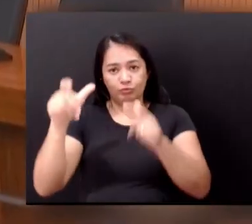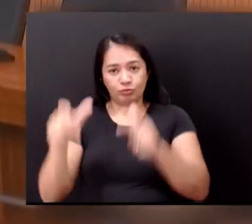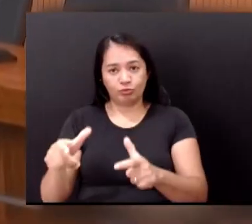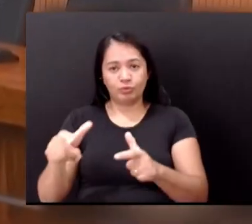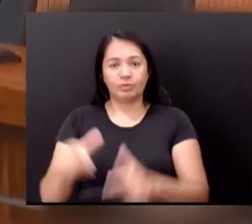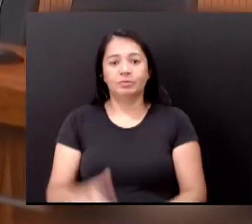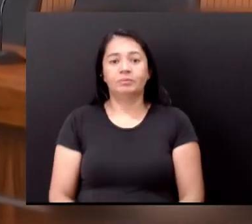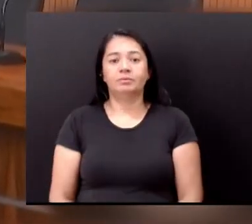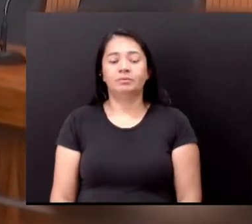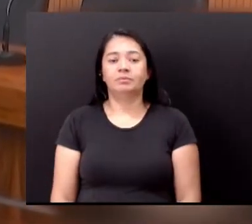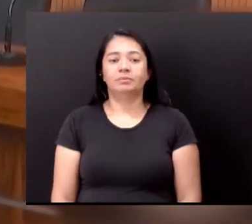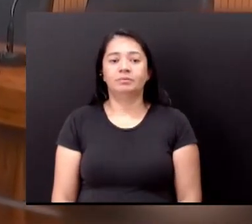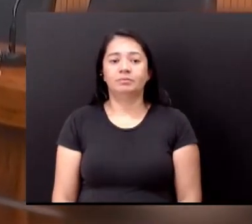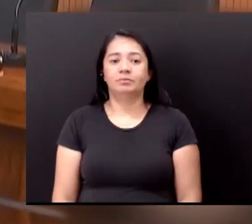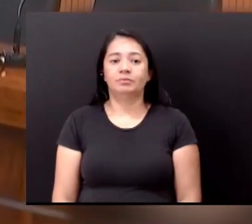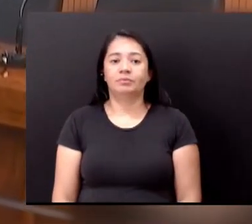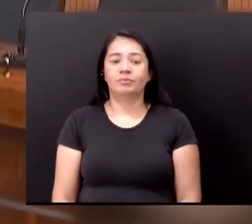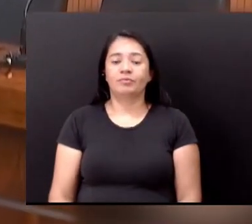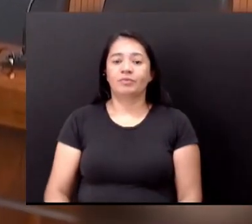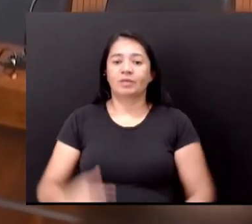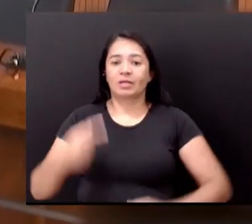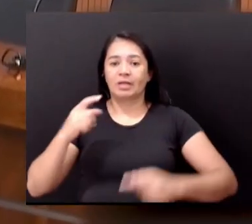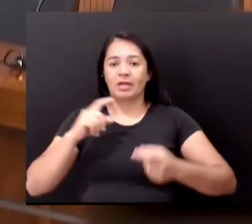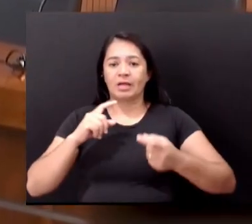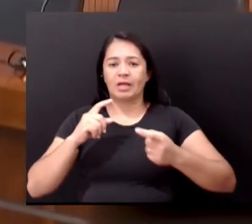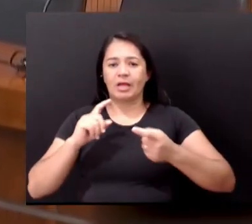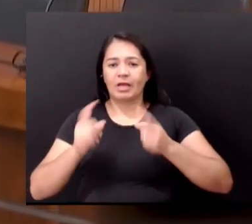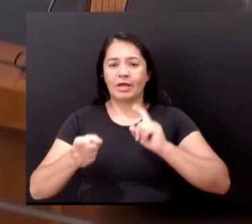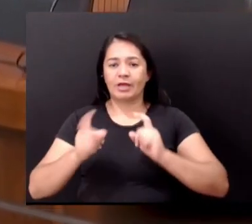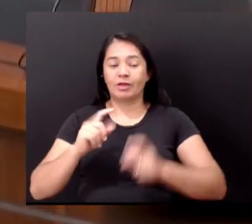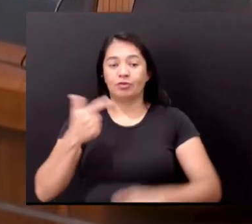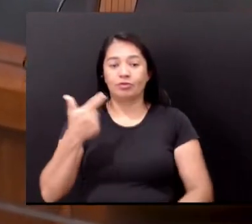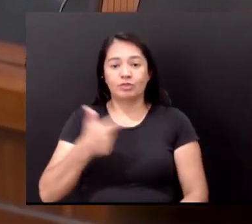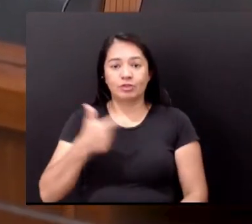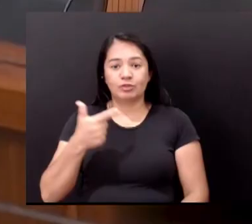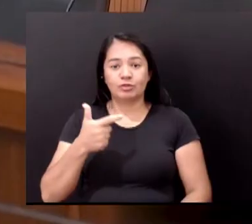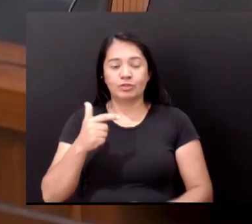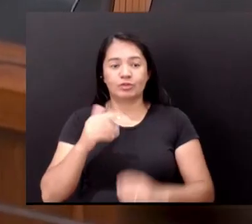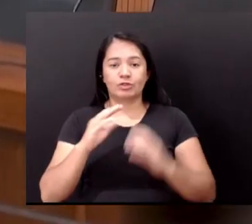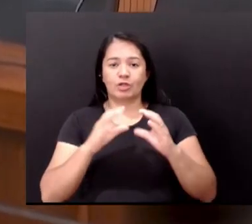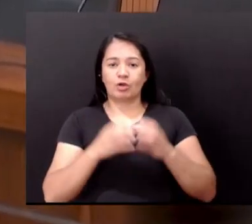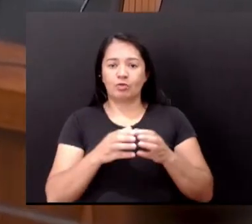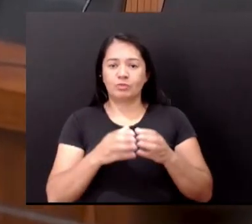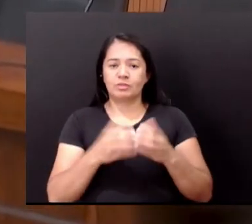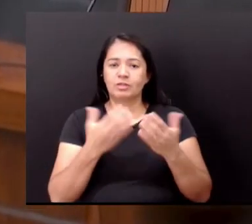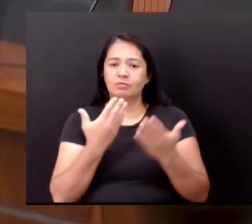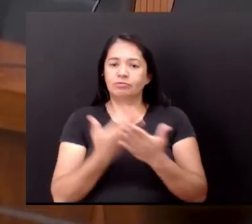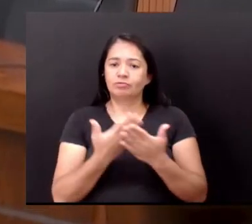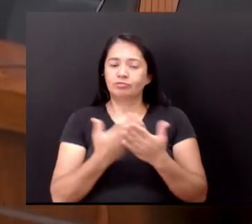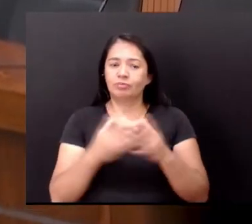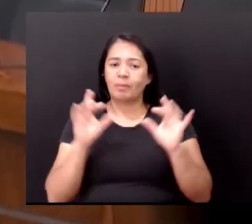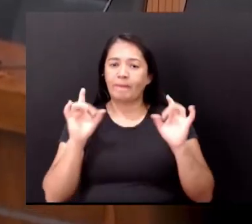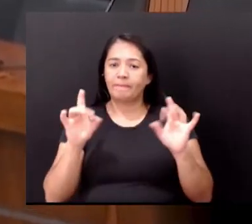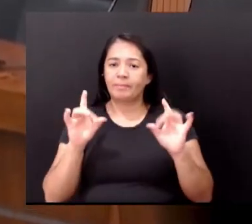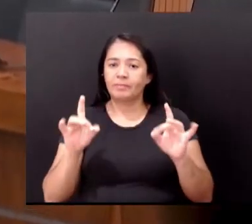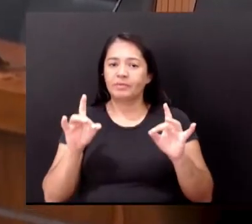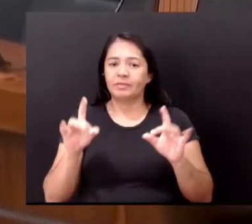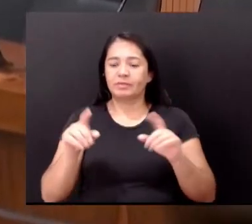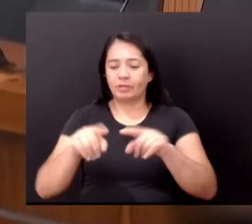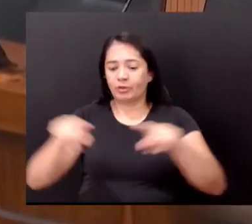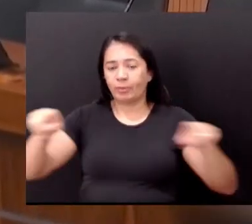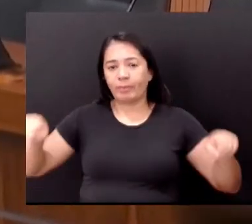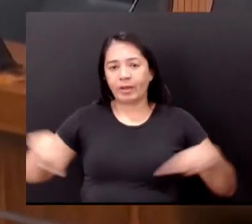Foi a segunda reunião da Comissão Especial de Estudos para avaliar a criação do Parque Estádio Mogiana, que tem